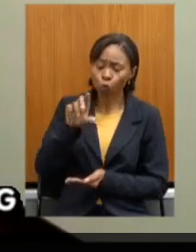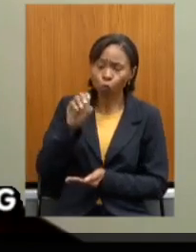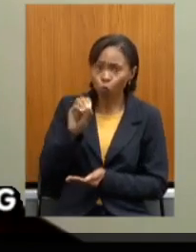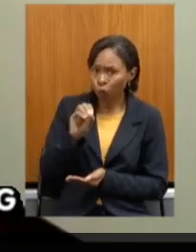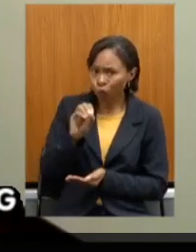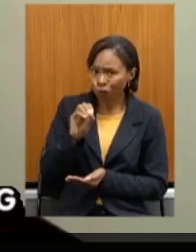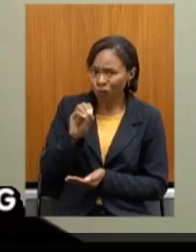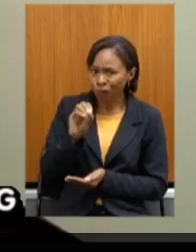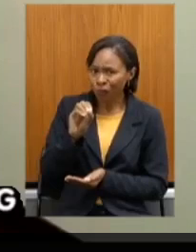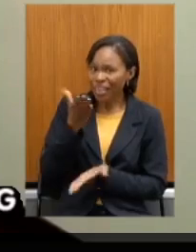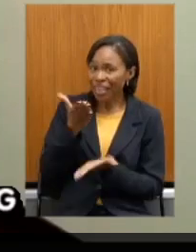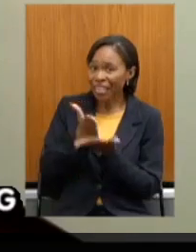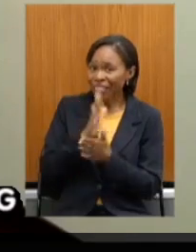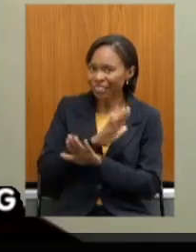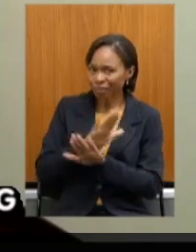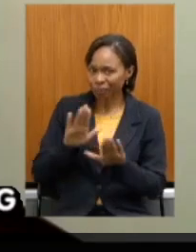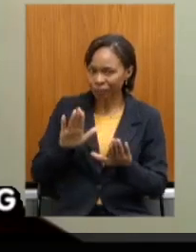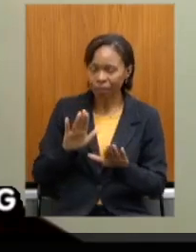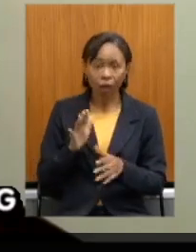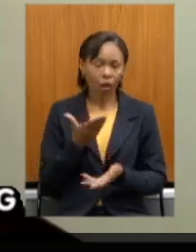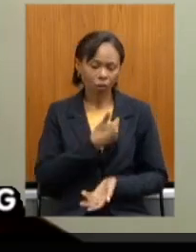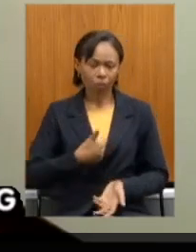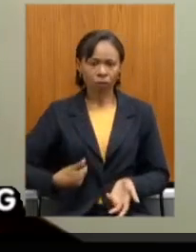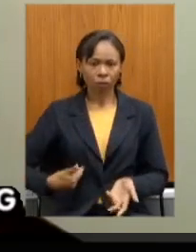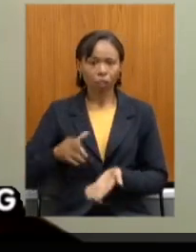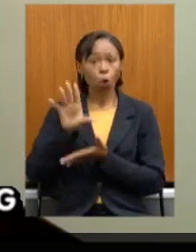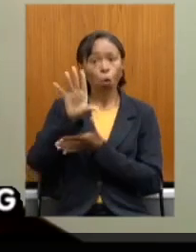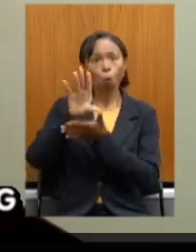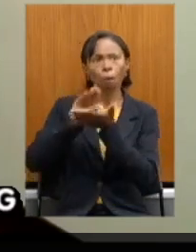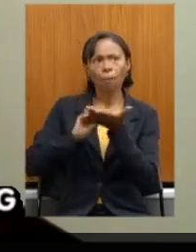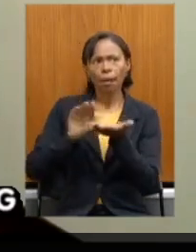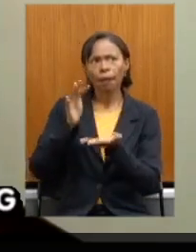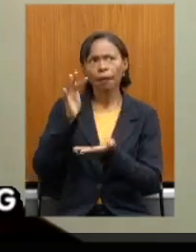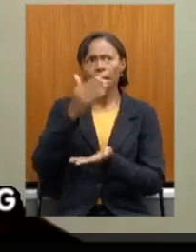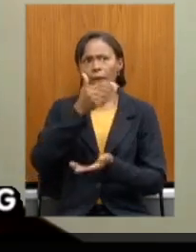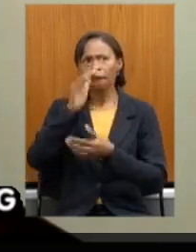dito que está copiando a reforma feita no governo federal.